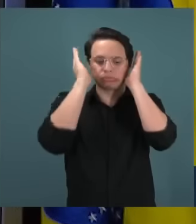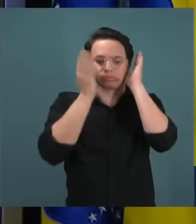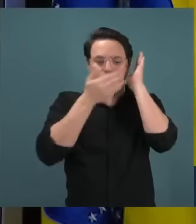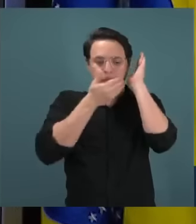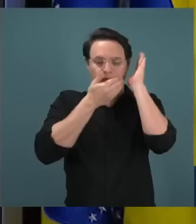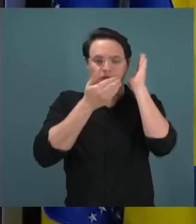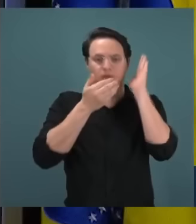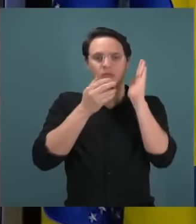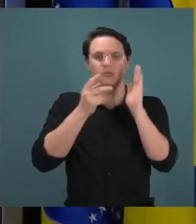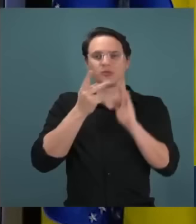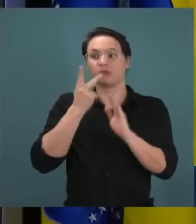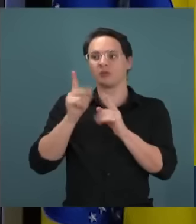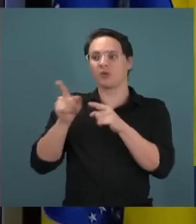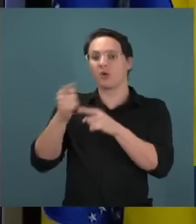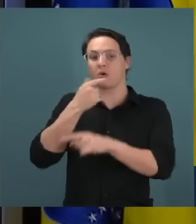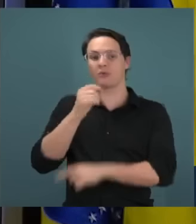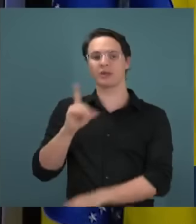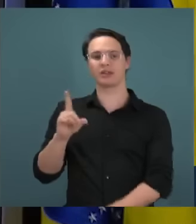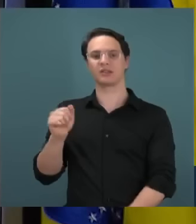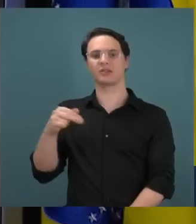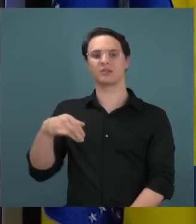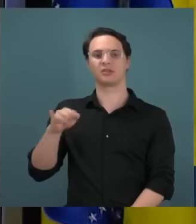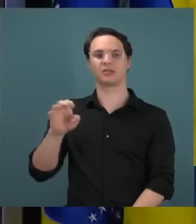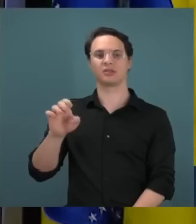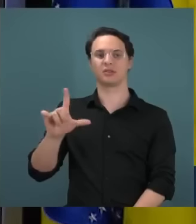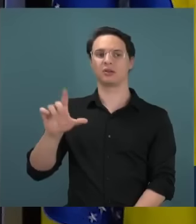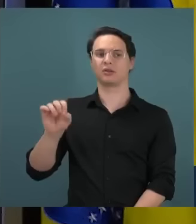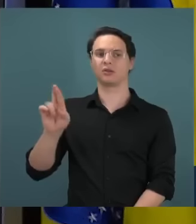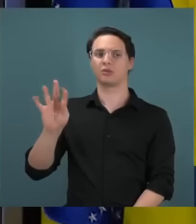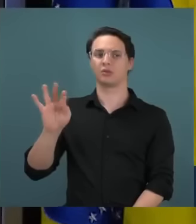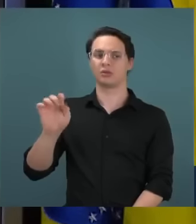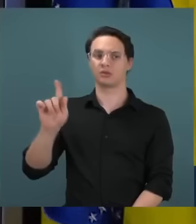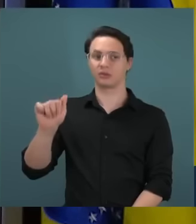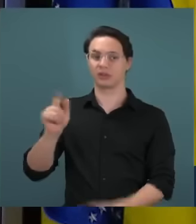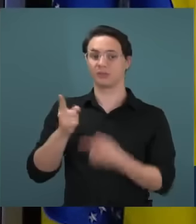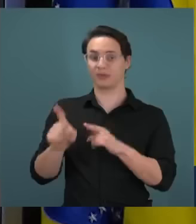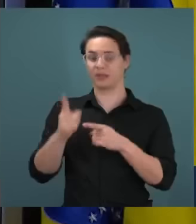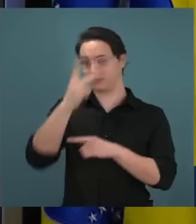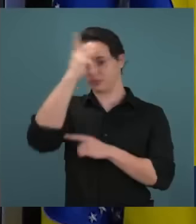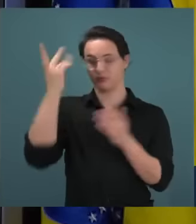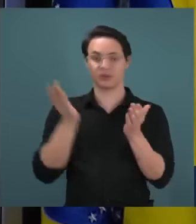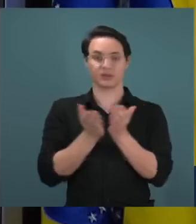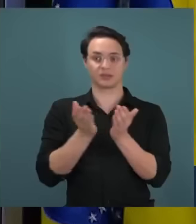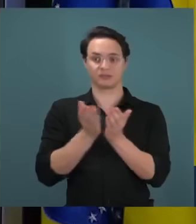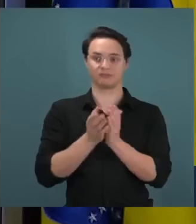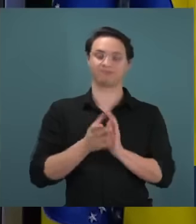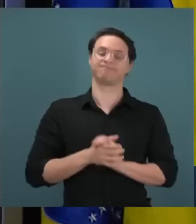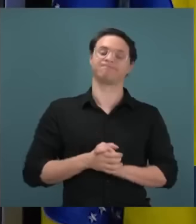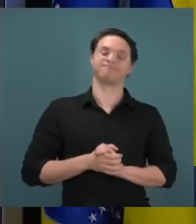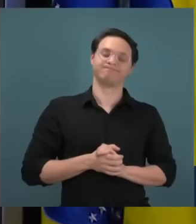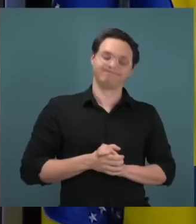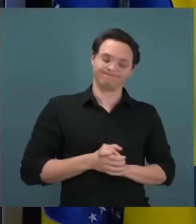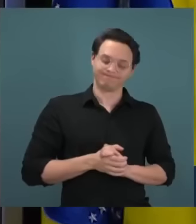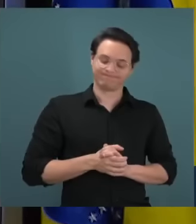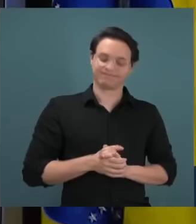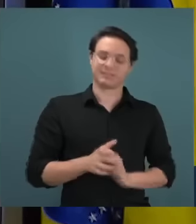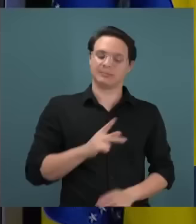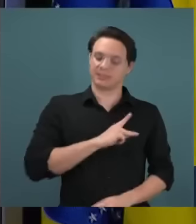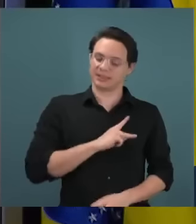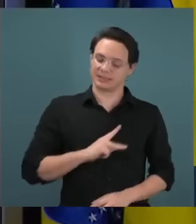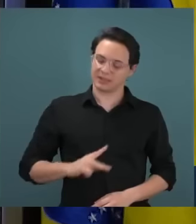que persegue cristãos e os seus opositores. Olha, senhor presidente, eu vou te falar, viu? Depois